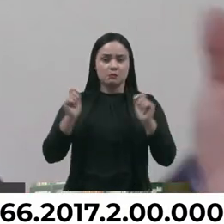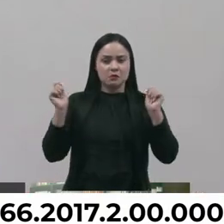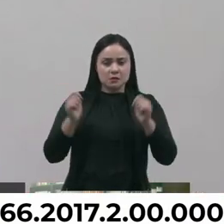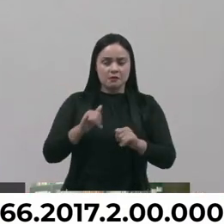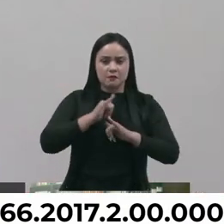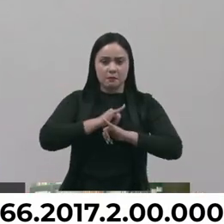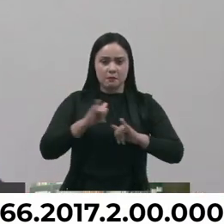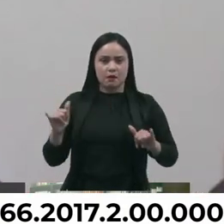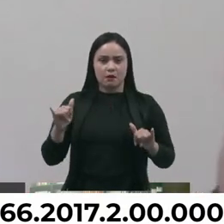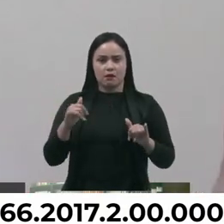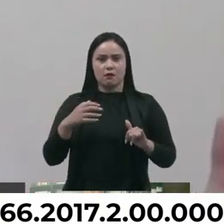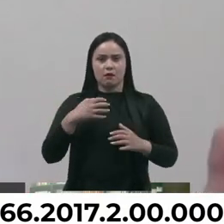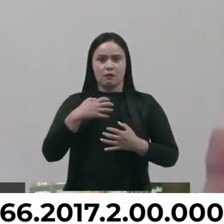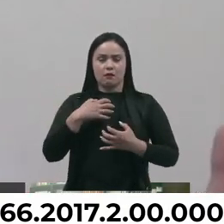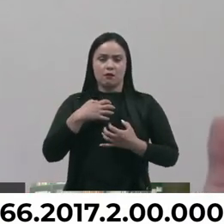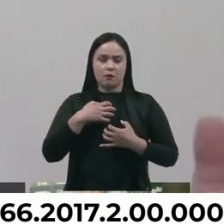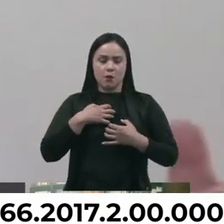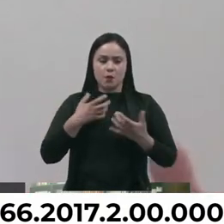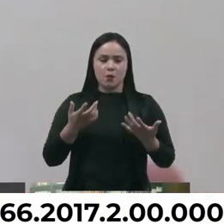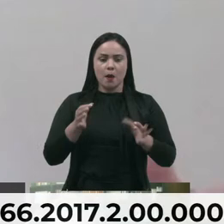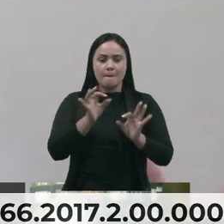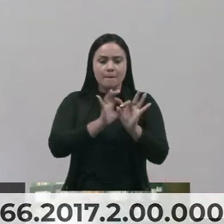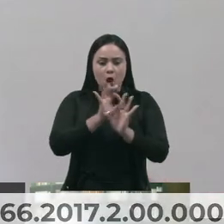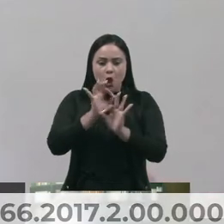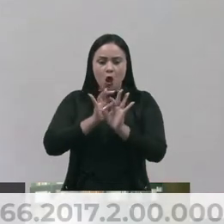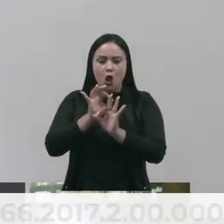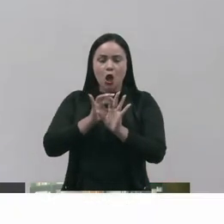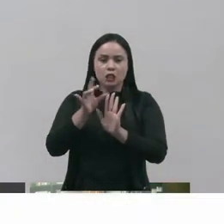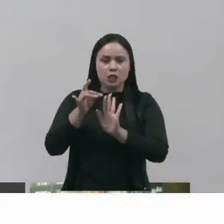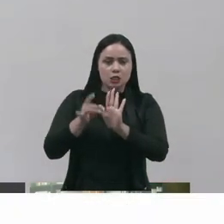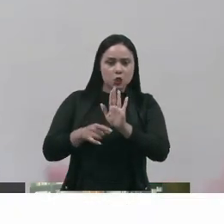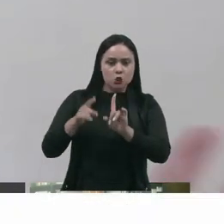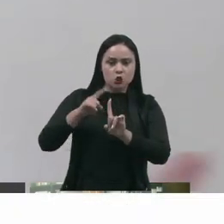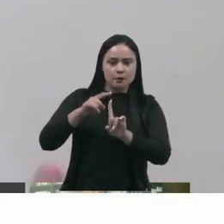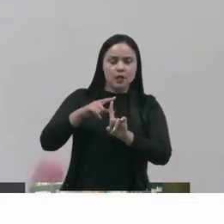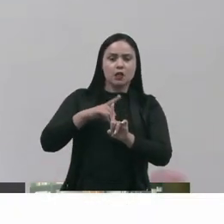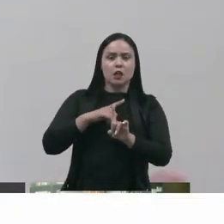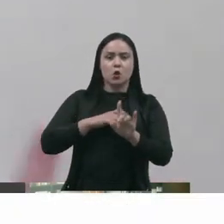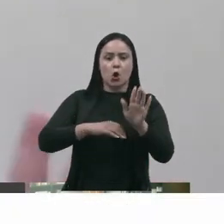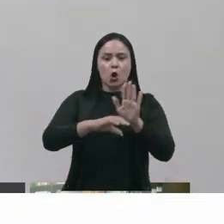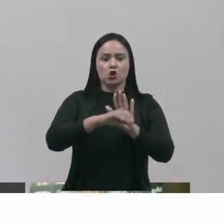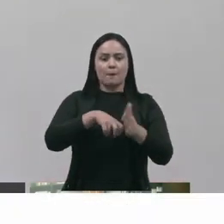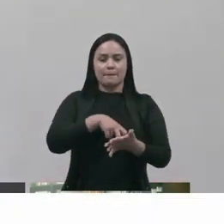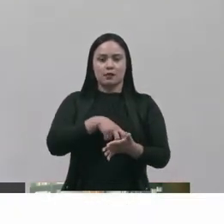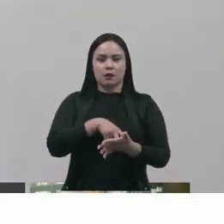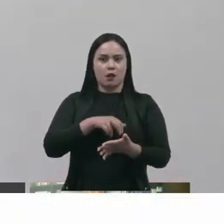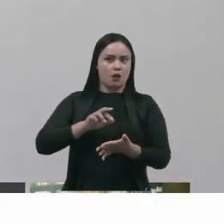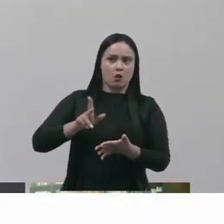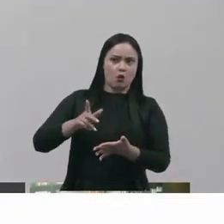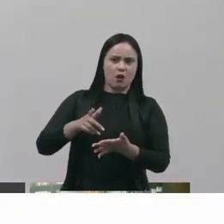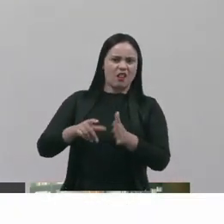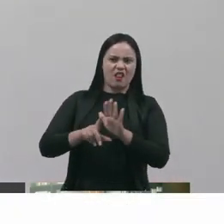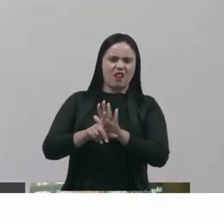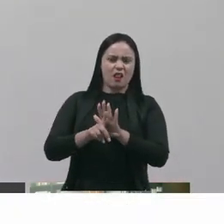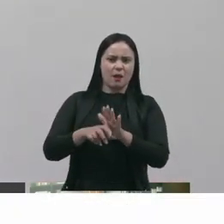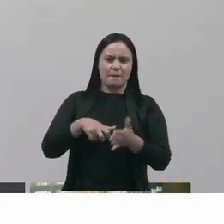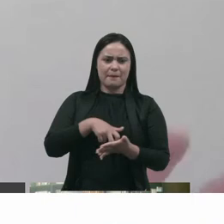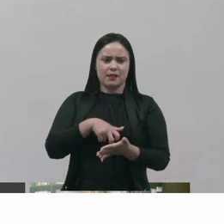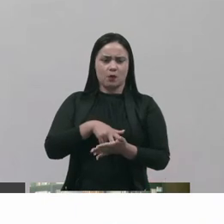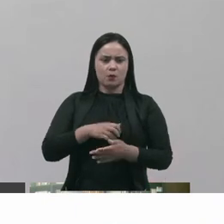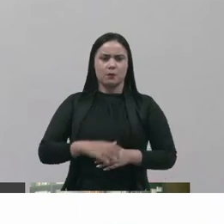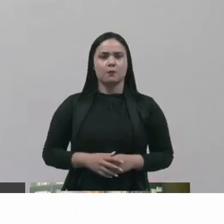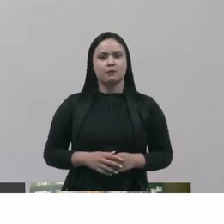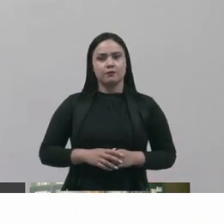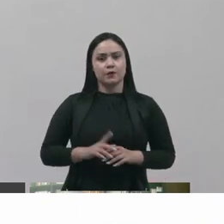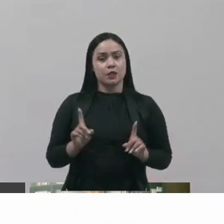que aquela conduta se amolda à descrição típica contida no Código Penal ou em outra lei penal extravagante, o